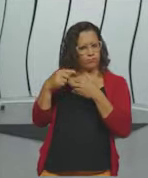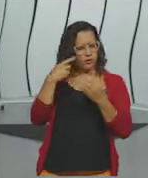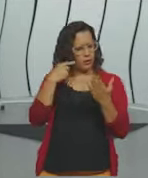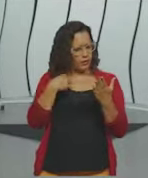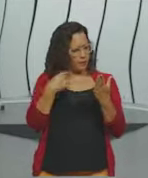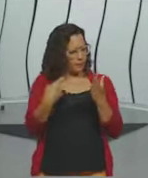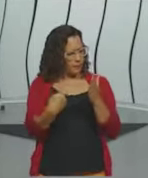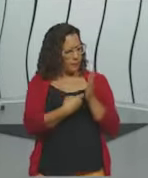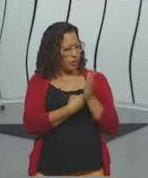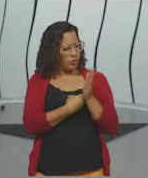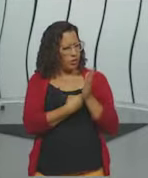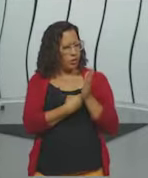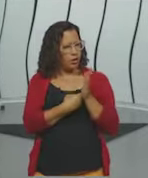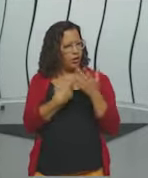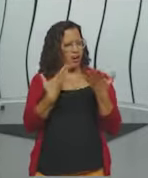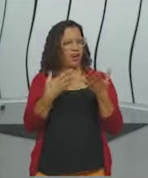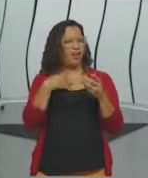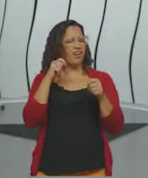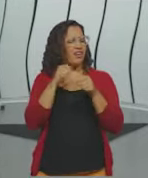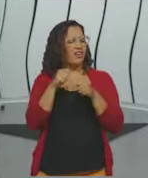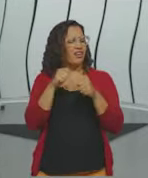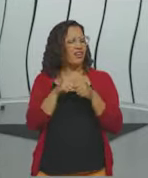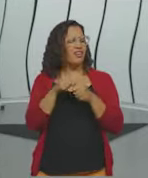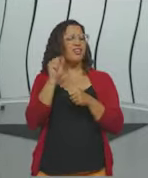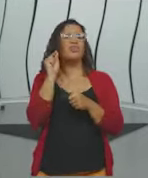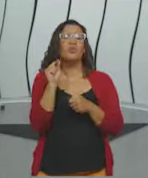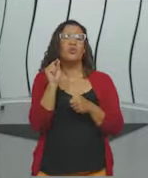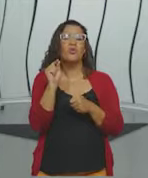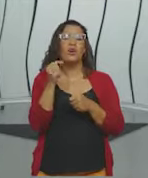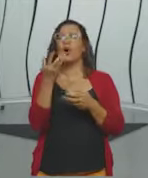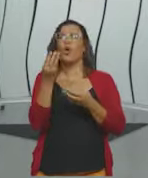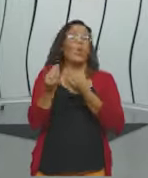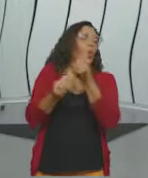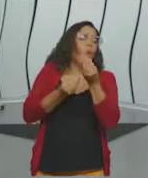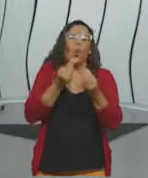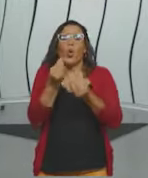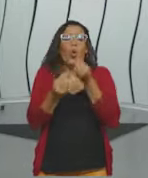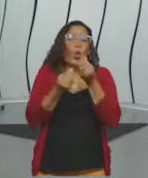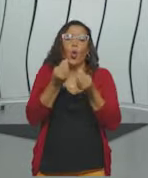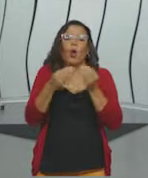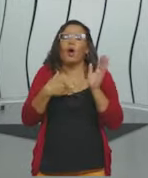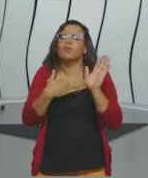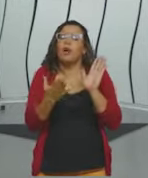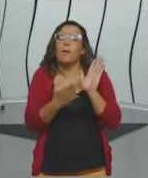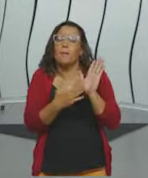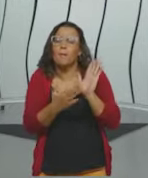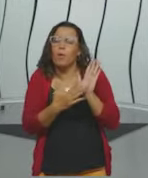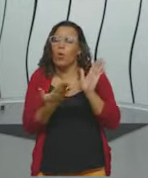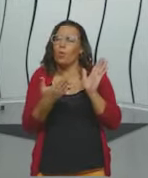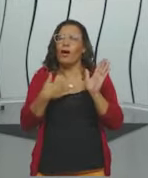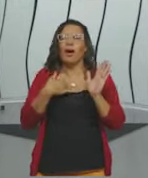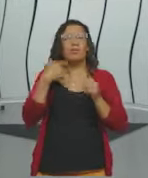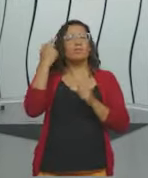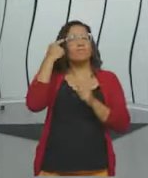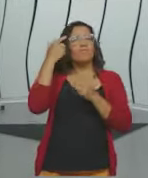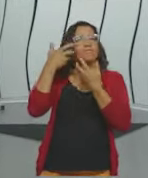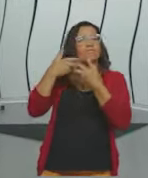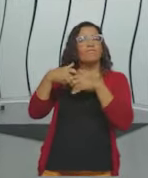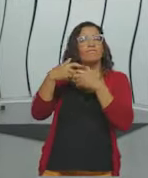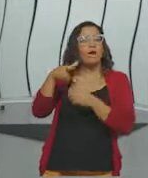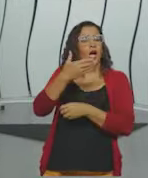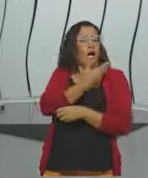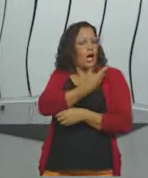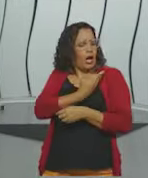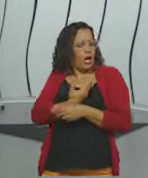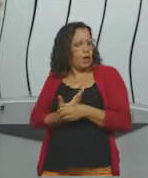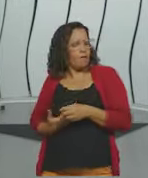então, é o que será feito, o que eu vou propor, o que eu quero que o governo, que